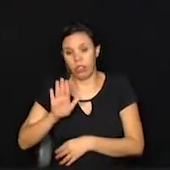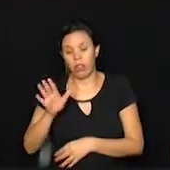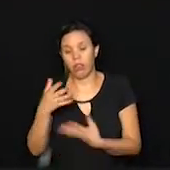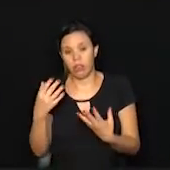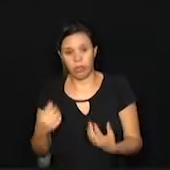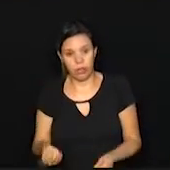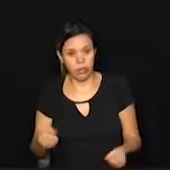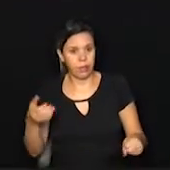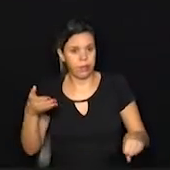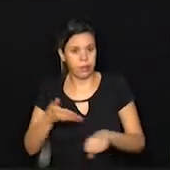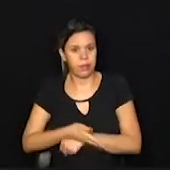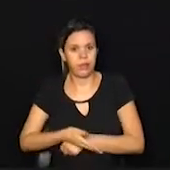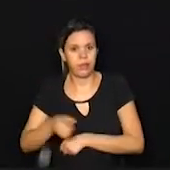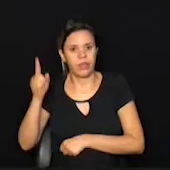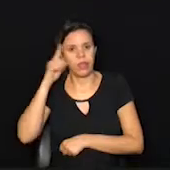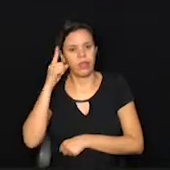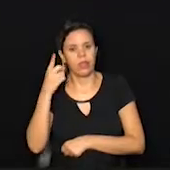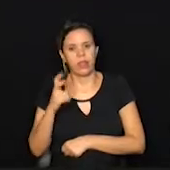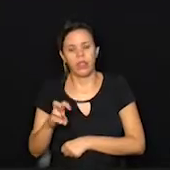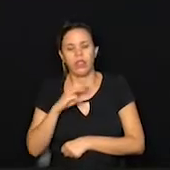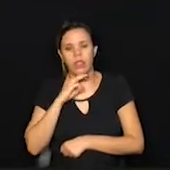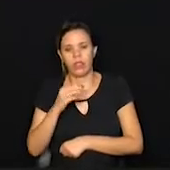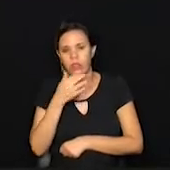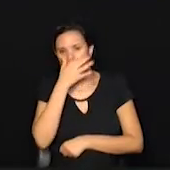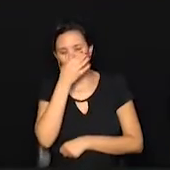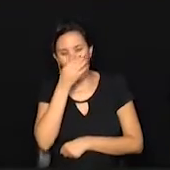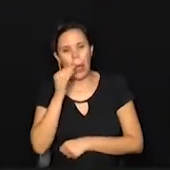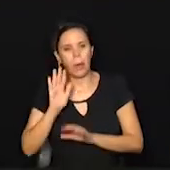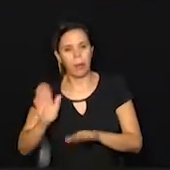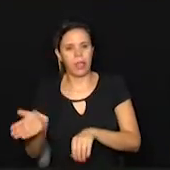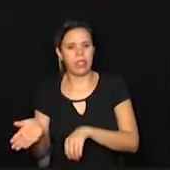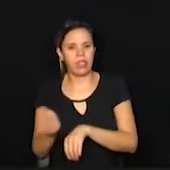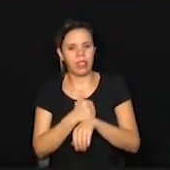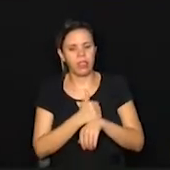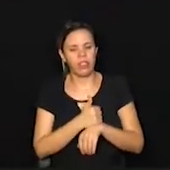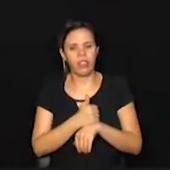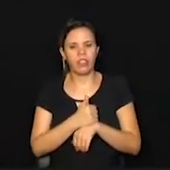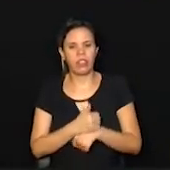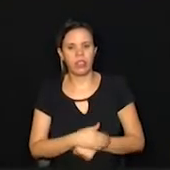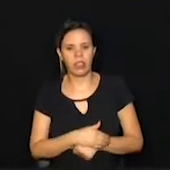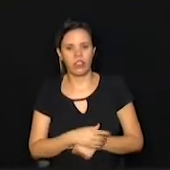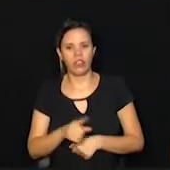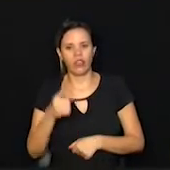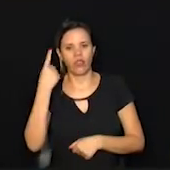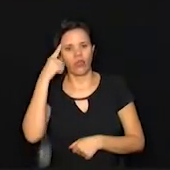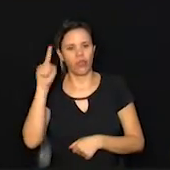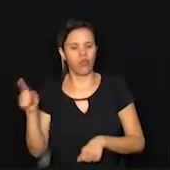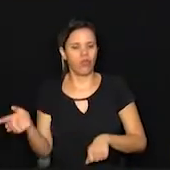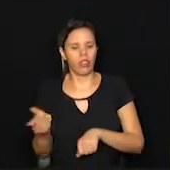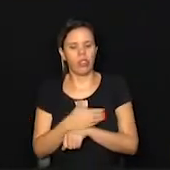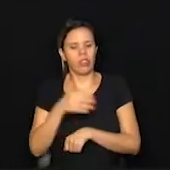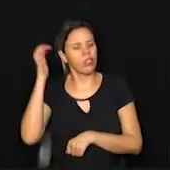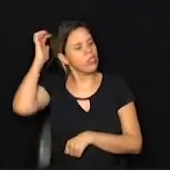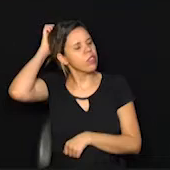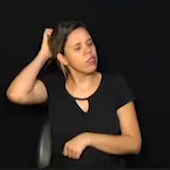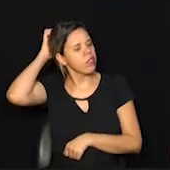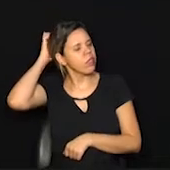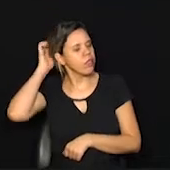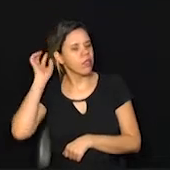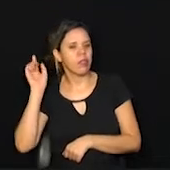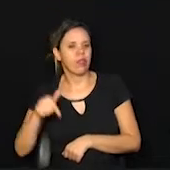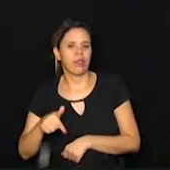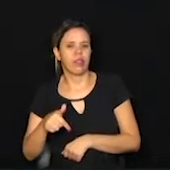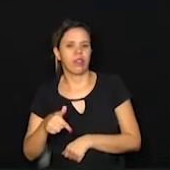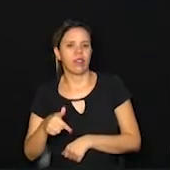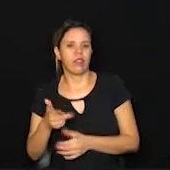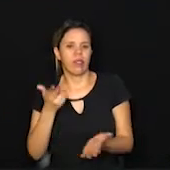posse fica no dia quinze de Março e na véspera na 10k um dia antes mesmo ele é